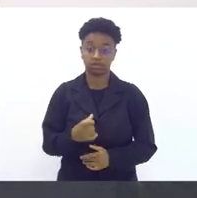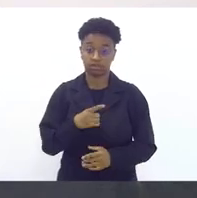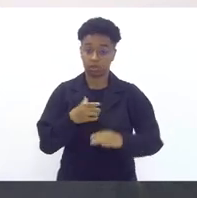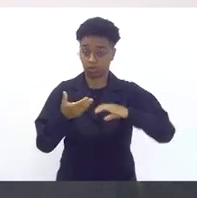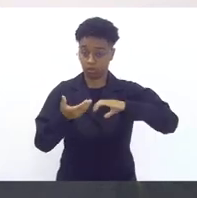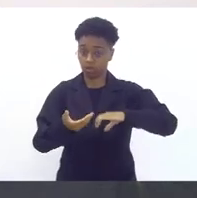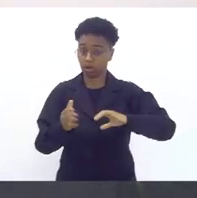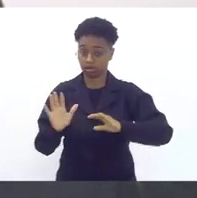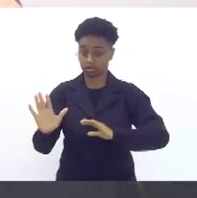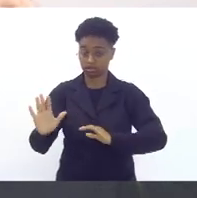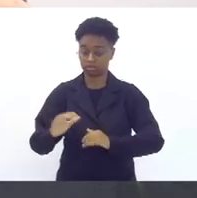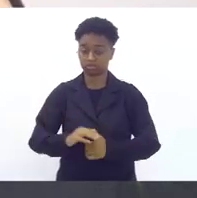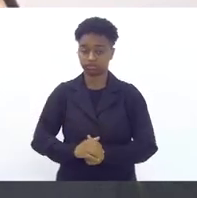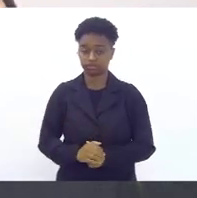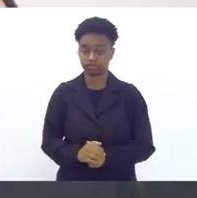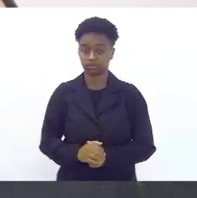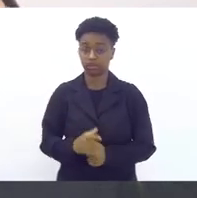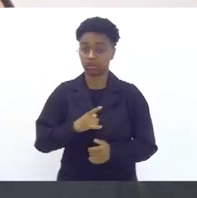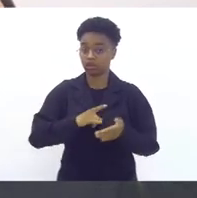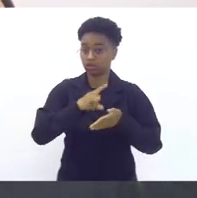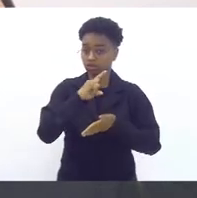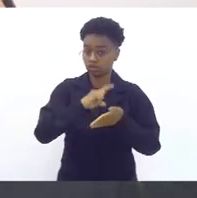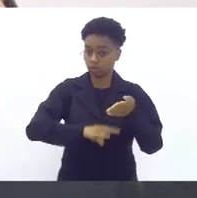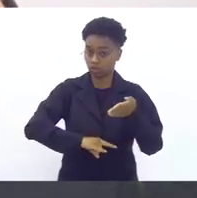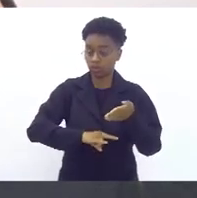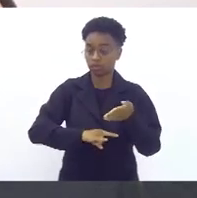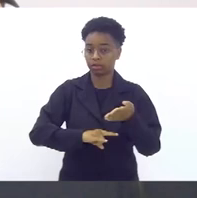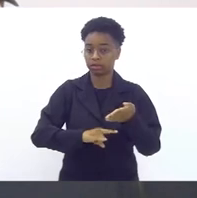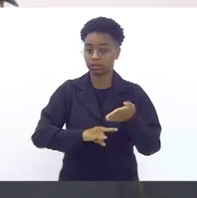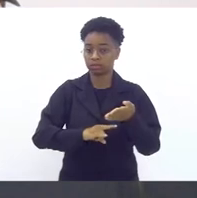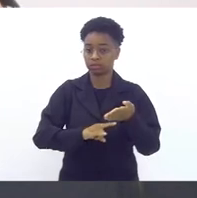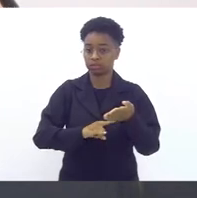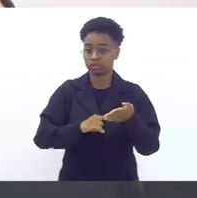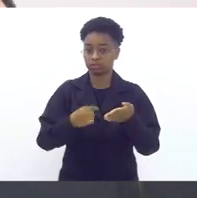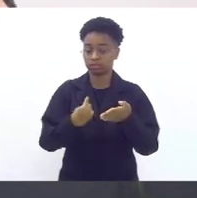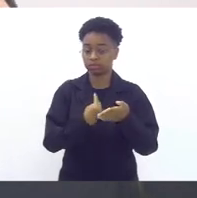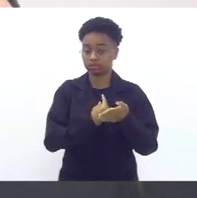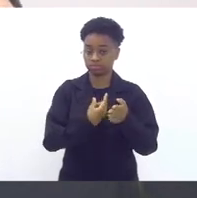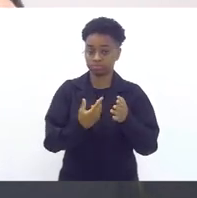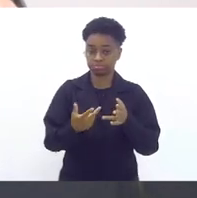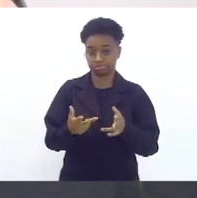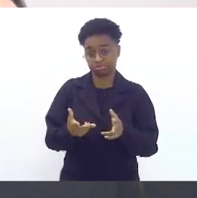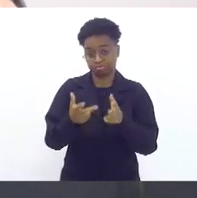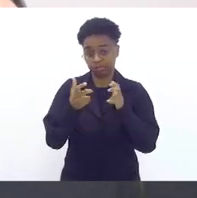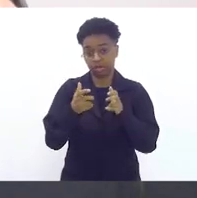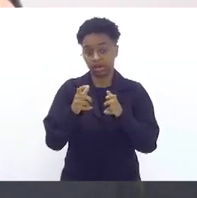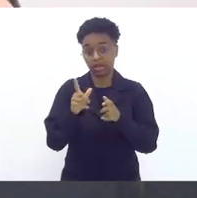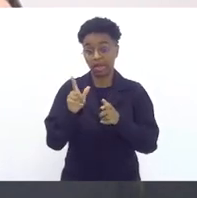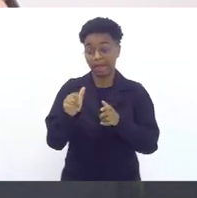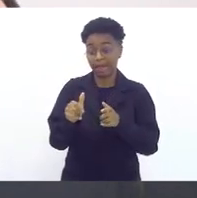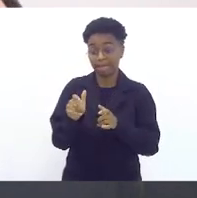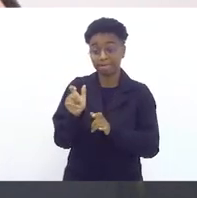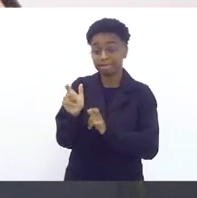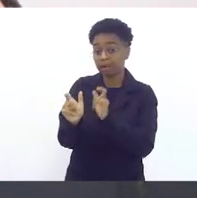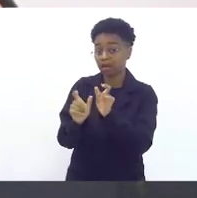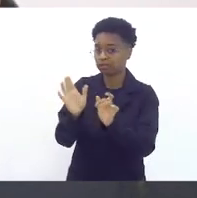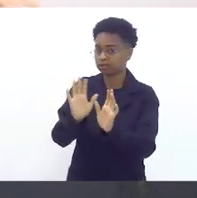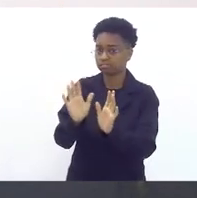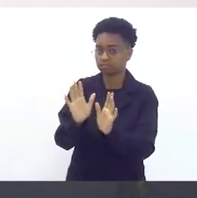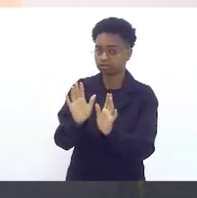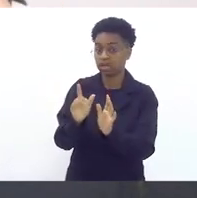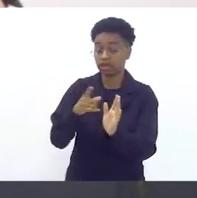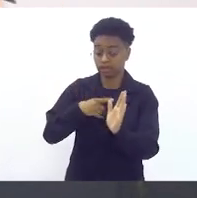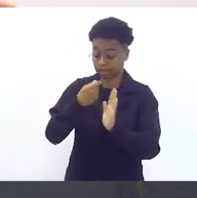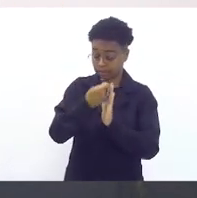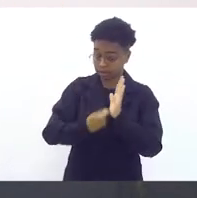Congresso Nacional. É um documento que é o reconhecimento, e aí não são palavras, está escrito no texto,